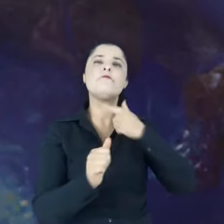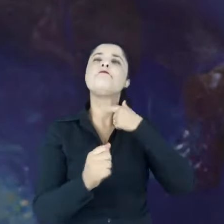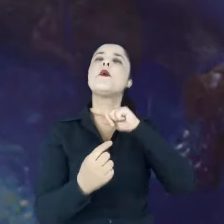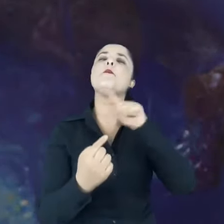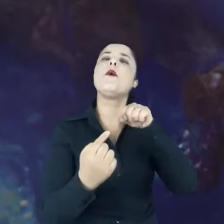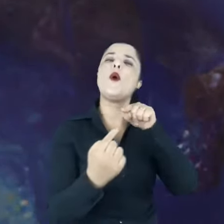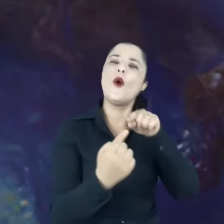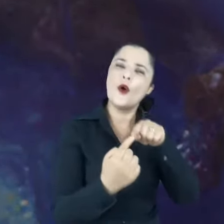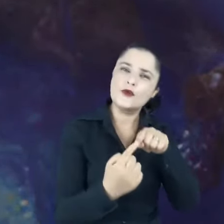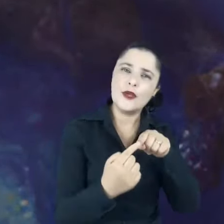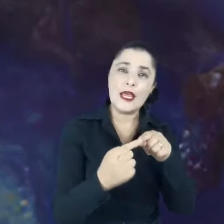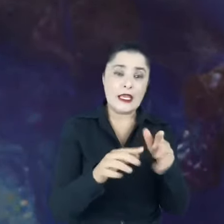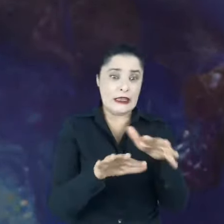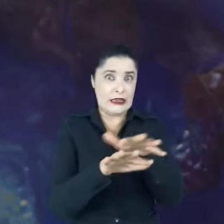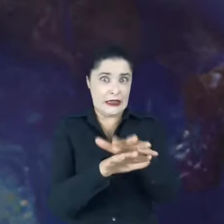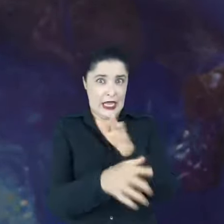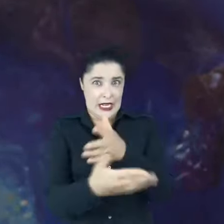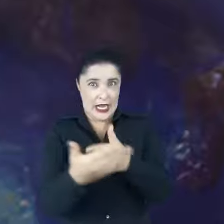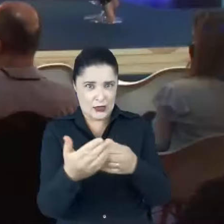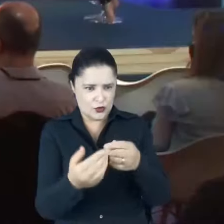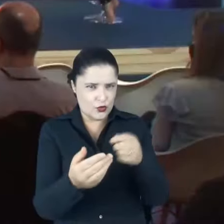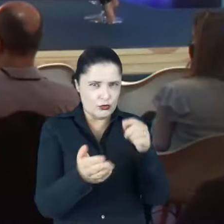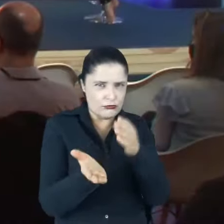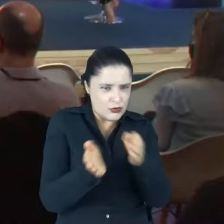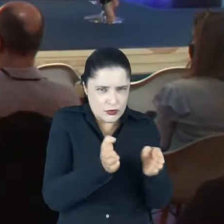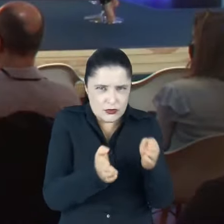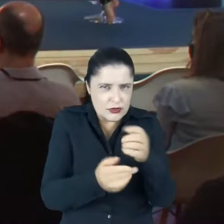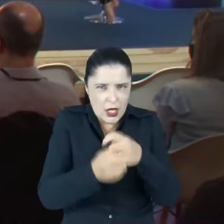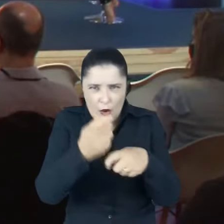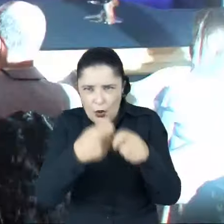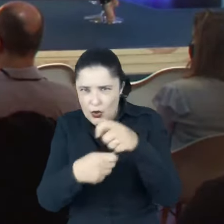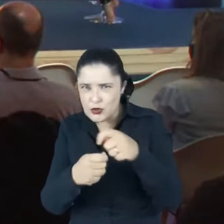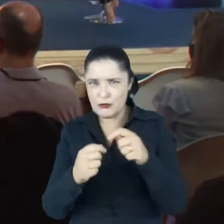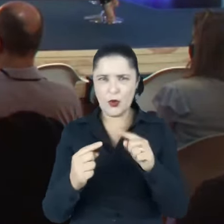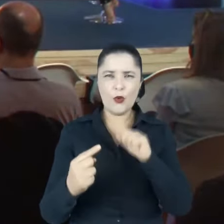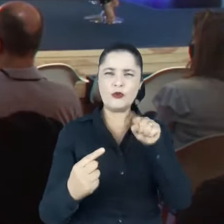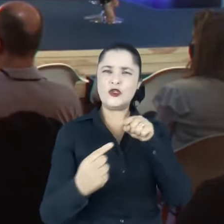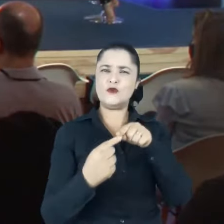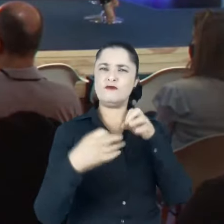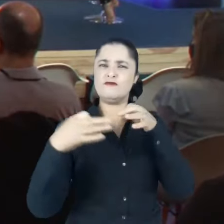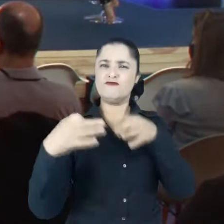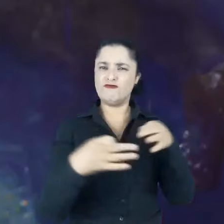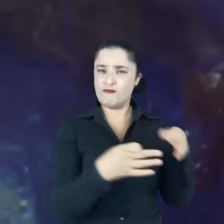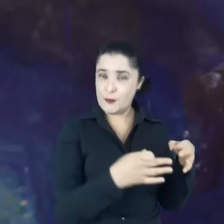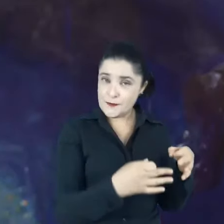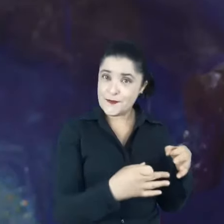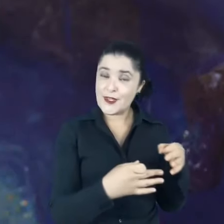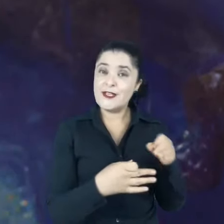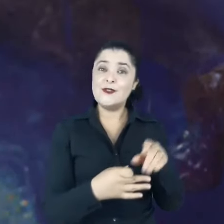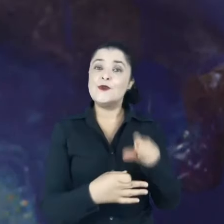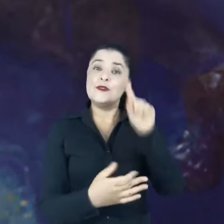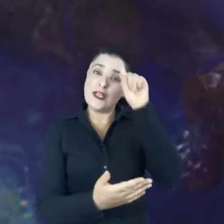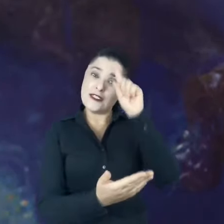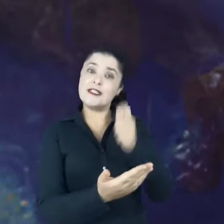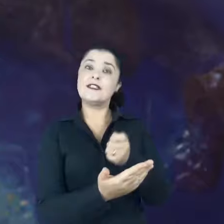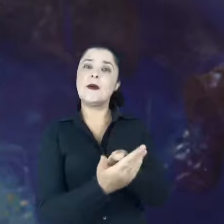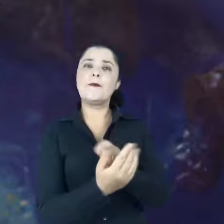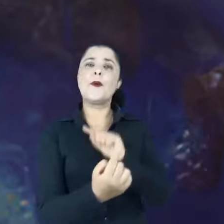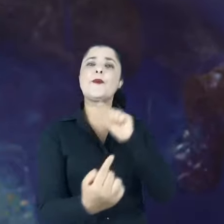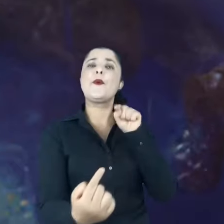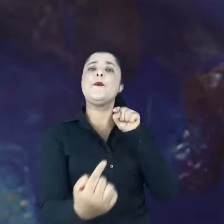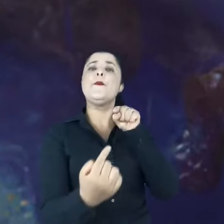no plano de negócios com objetivos concretos foi determinarmos também uma meta para o escopo